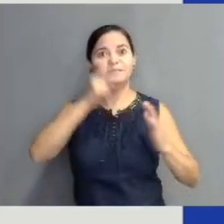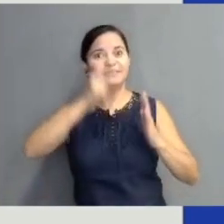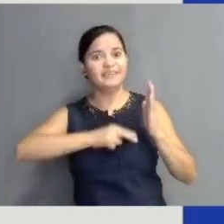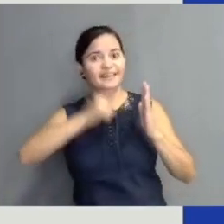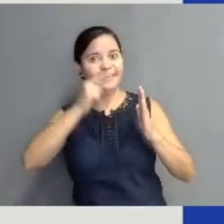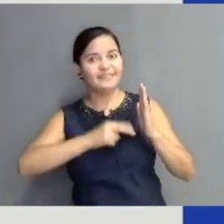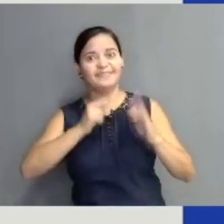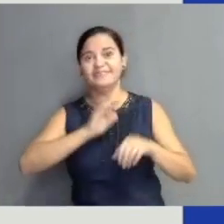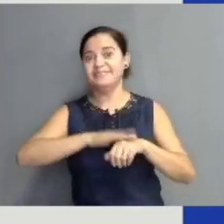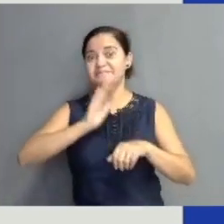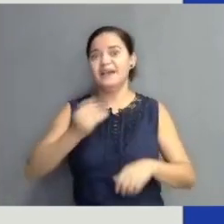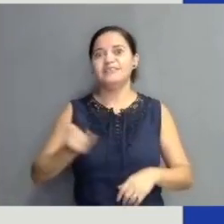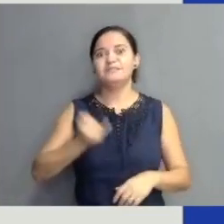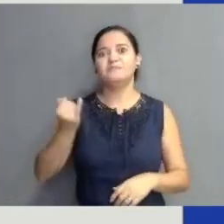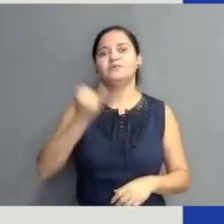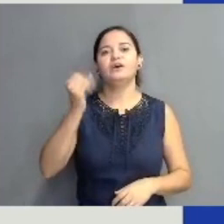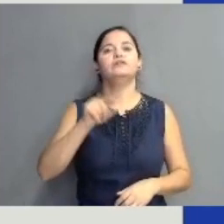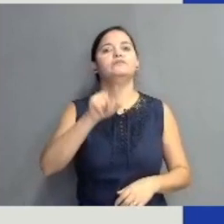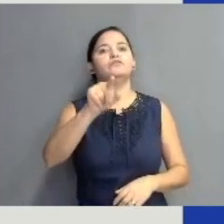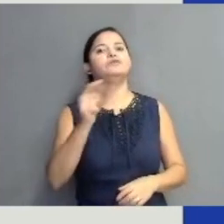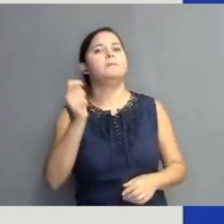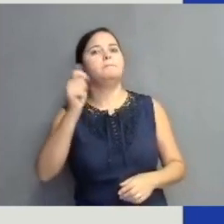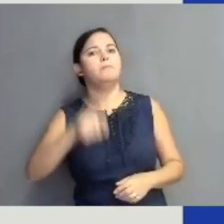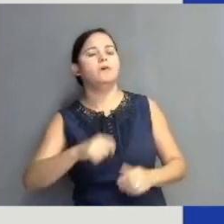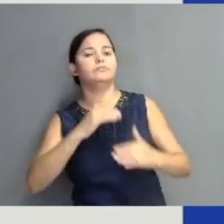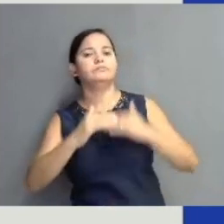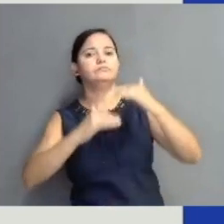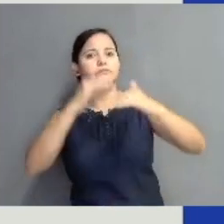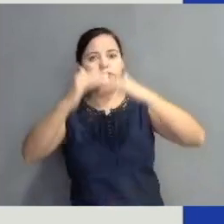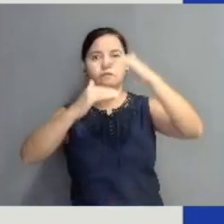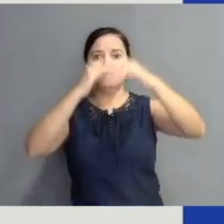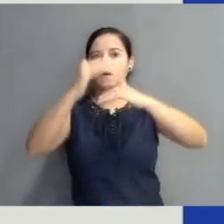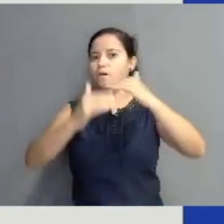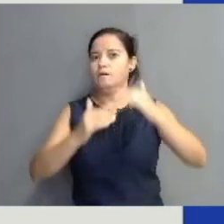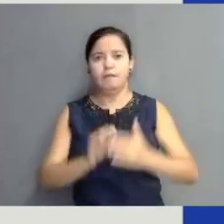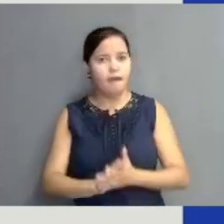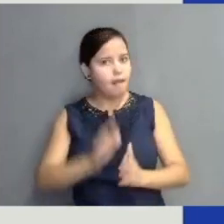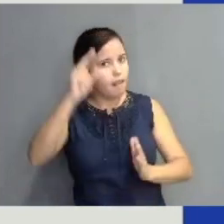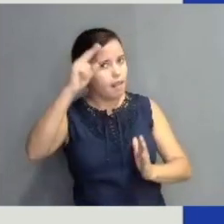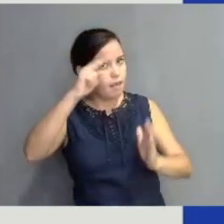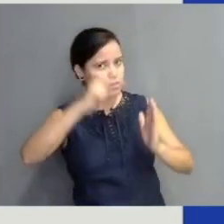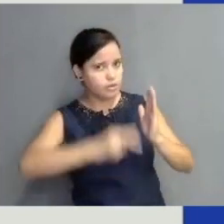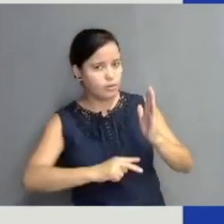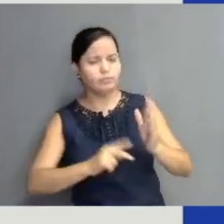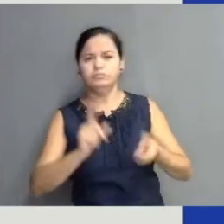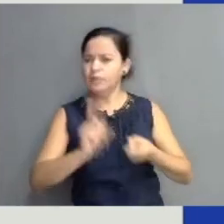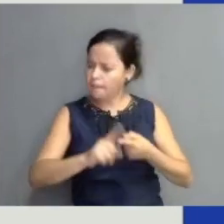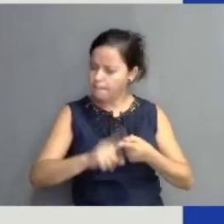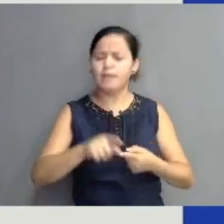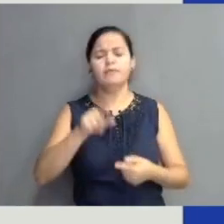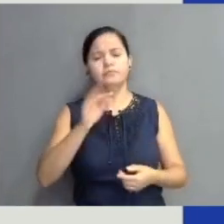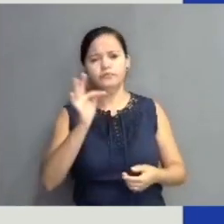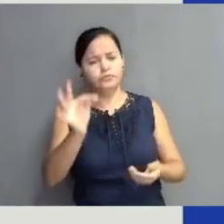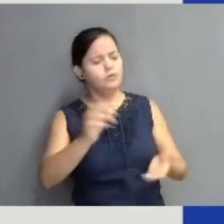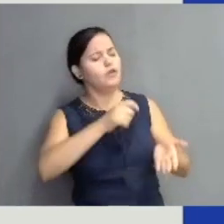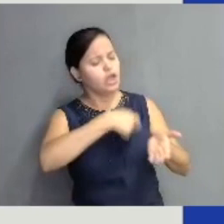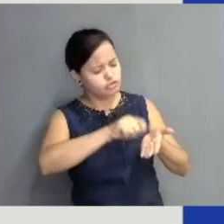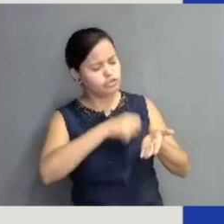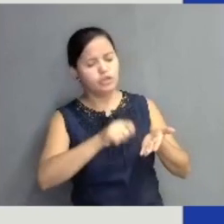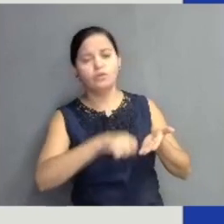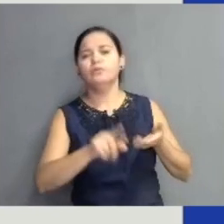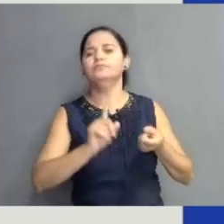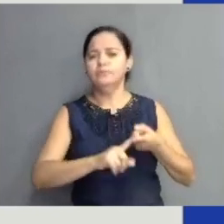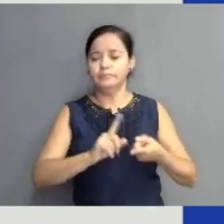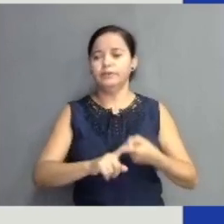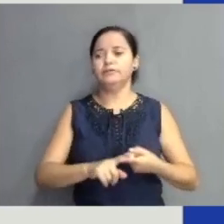mais importantes que você poderá desenvolver na sua carreira como um super leitor, né, e um super escritor também, consequentemente. Número